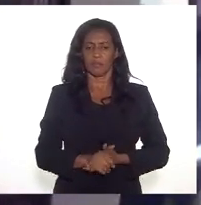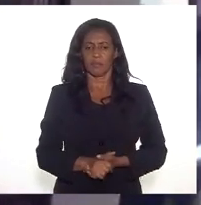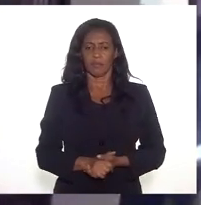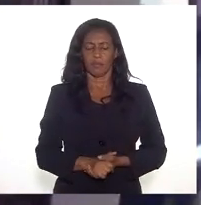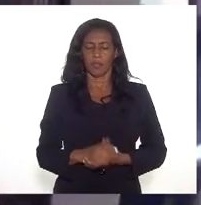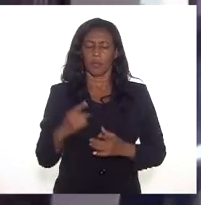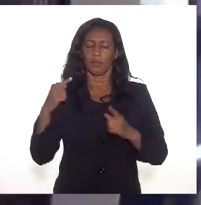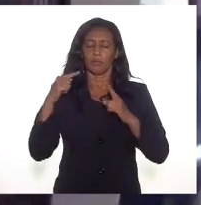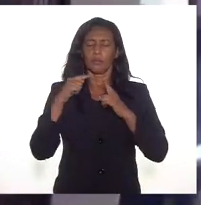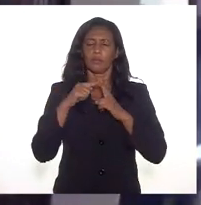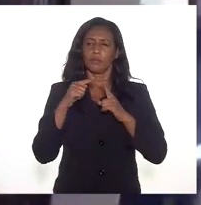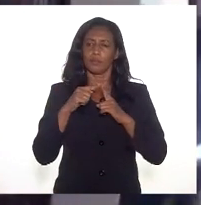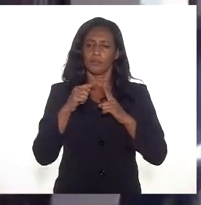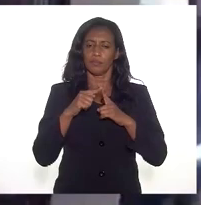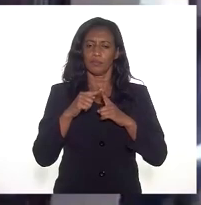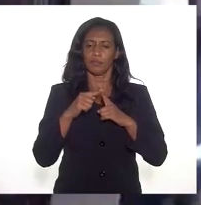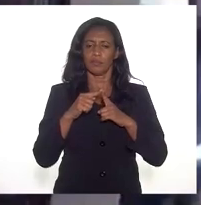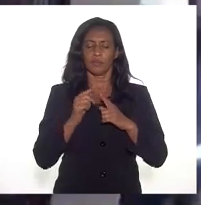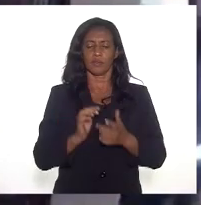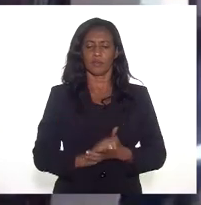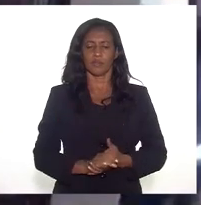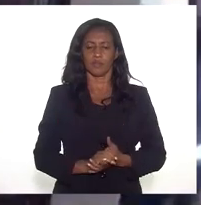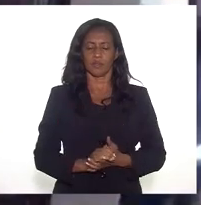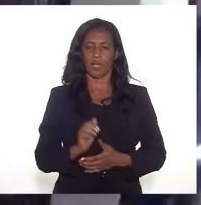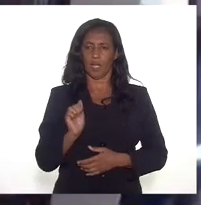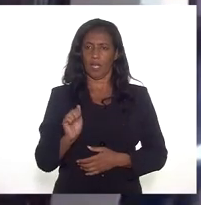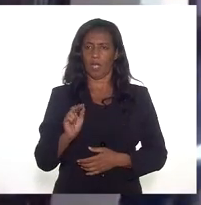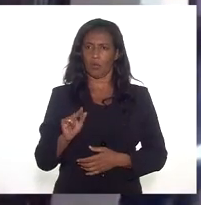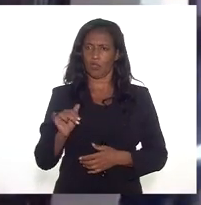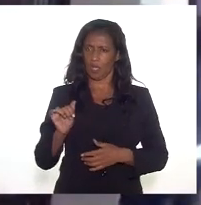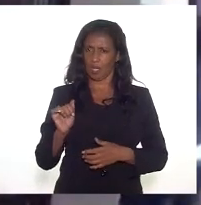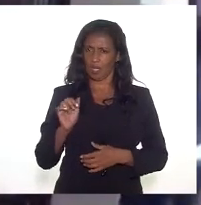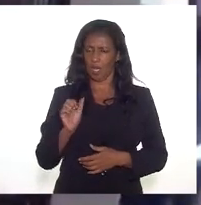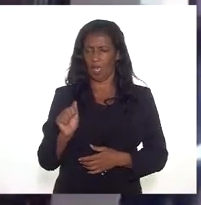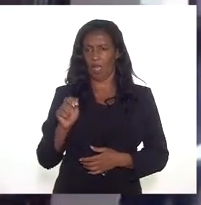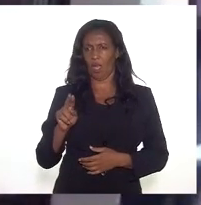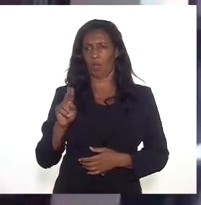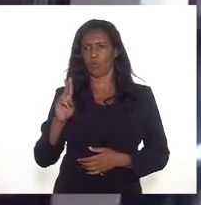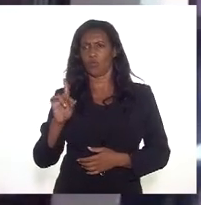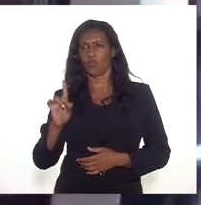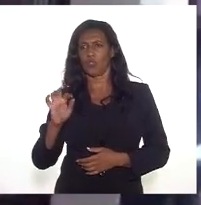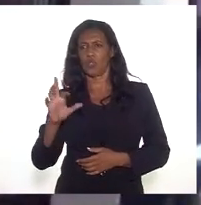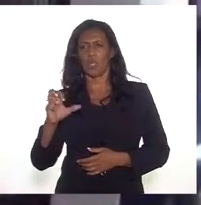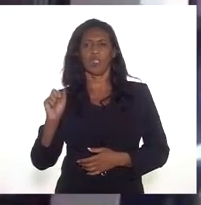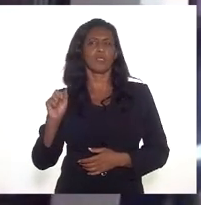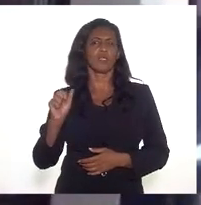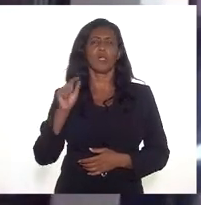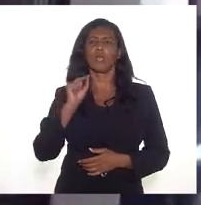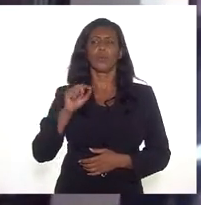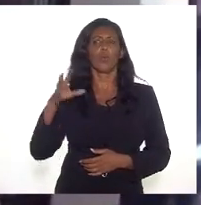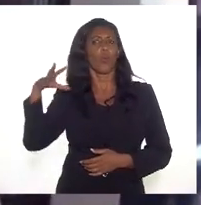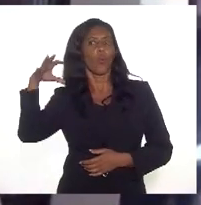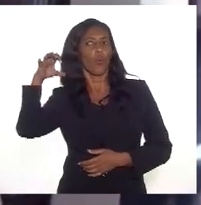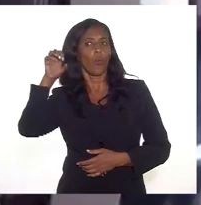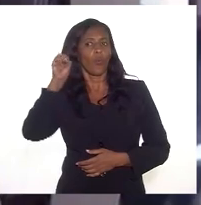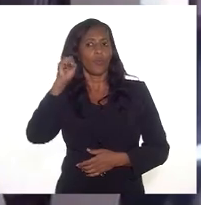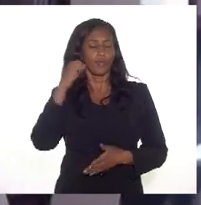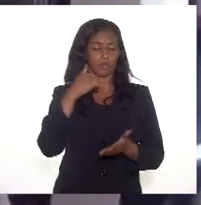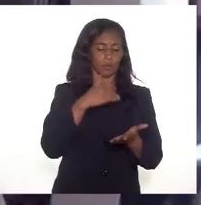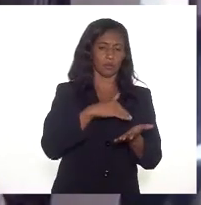o objetivo da audiência pública era ouvir da